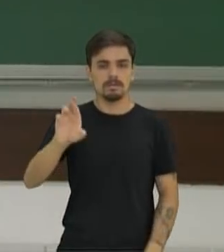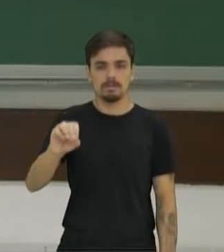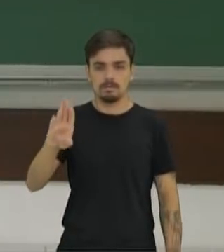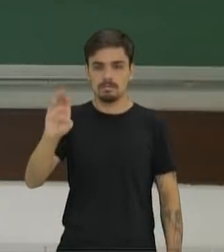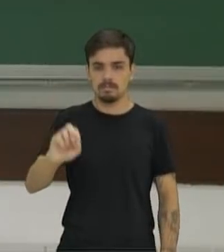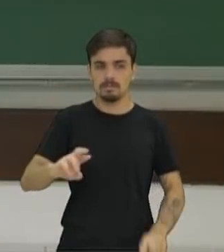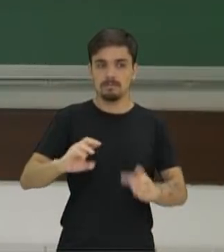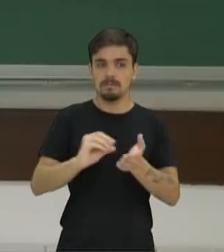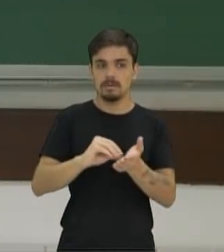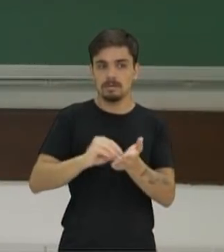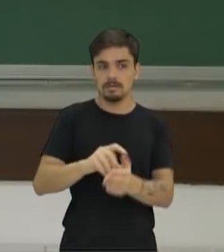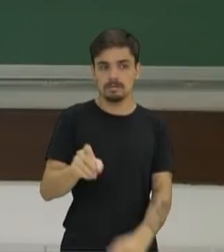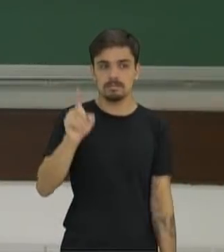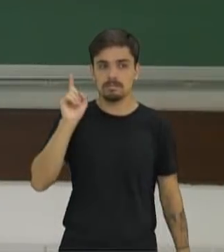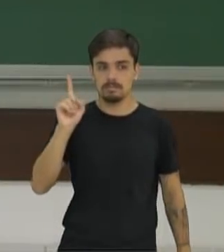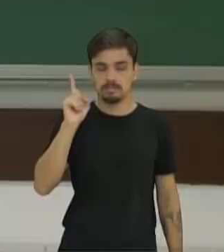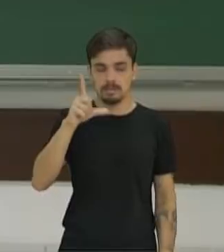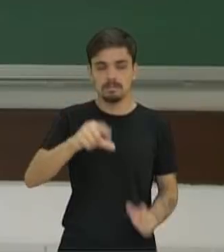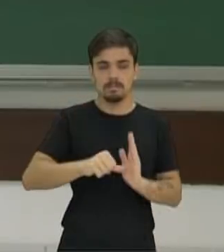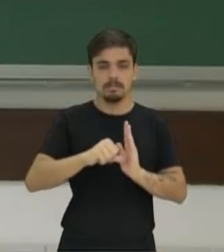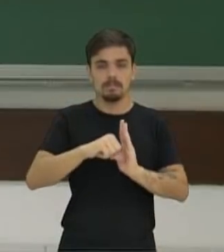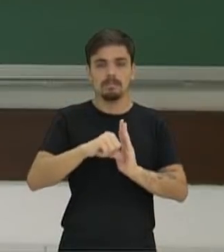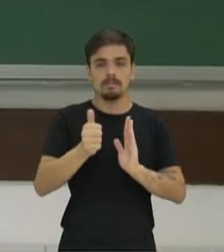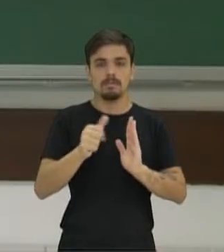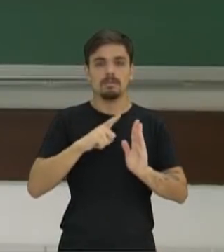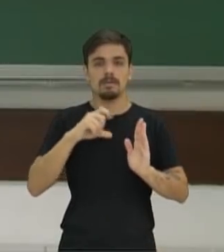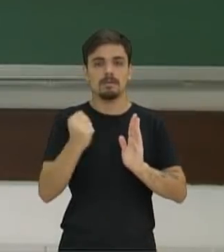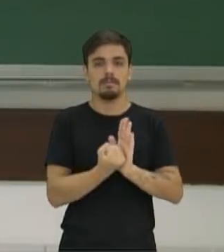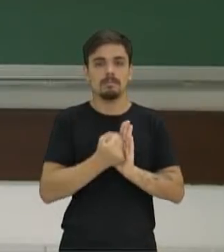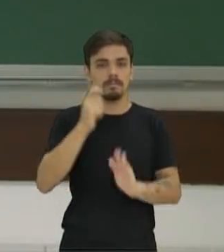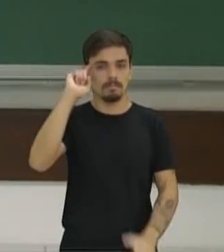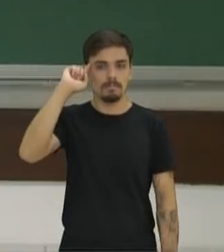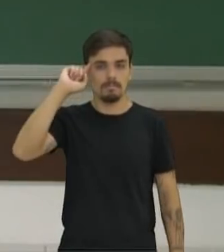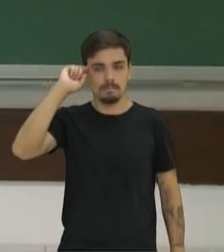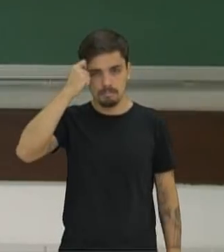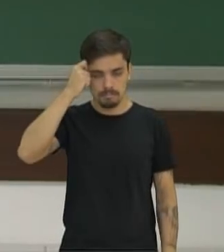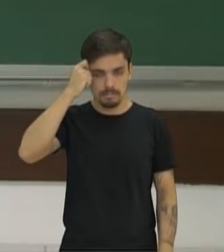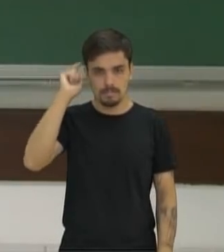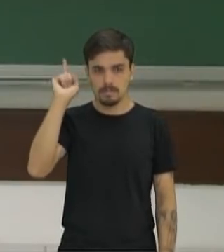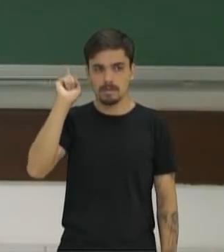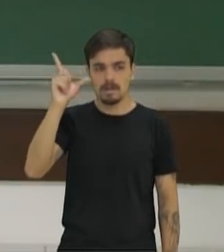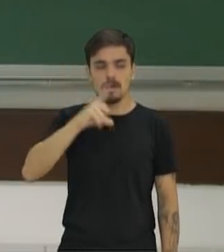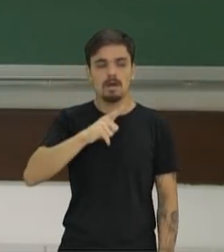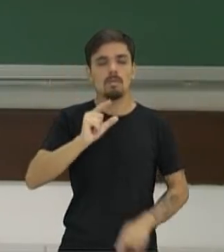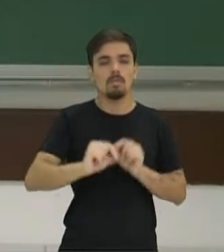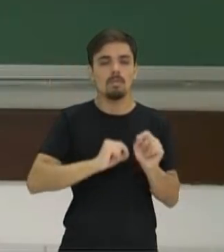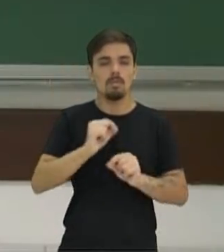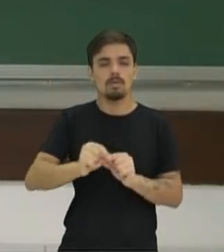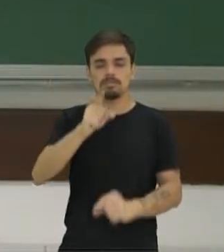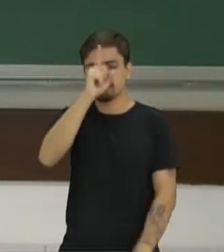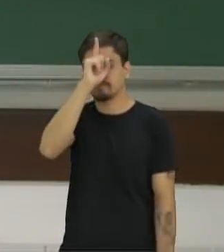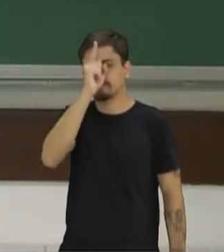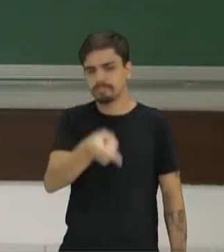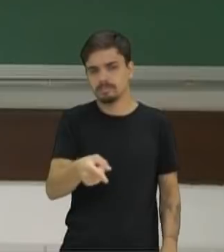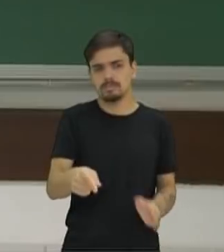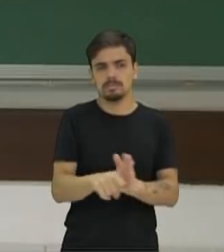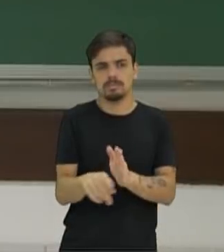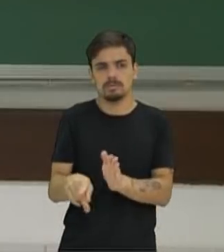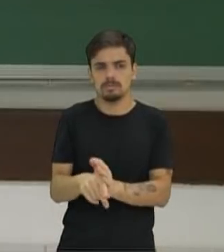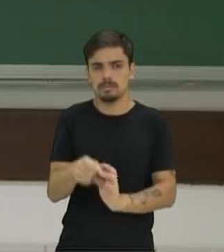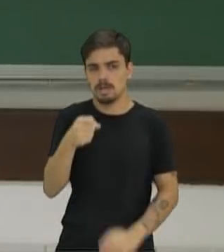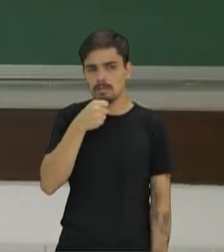exceto essa primeira aqui que nós temos ali marcado em negrito, que foi o comando que a reportagem passou para o robô.